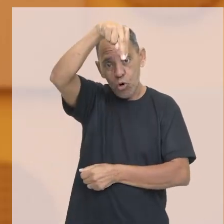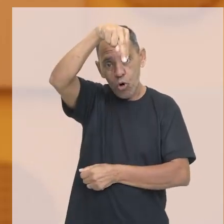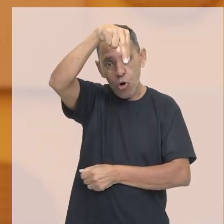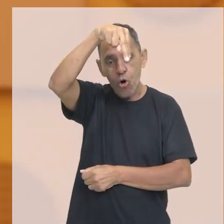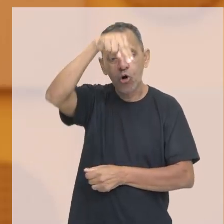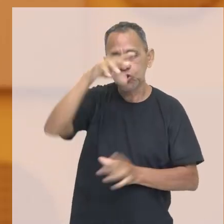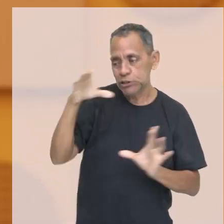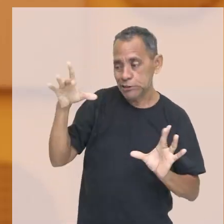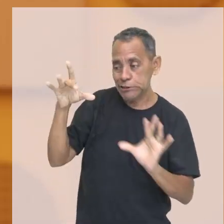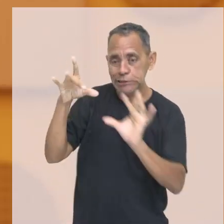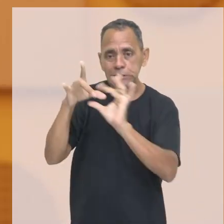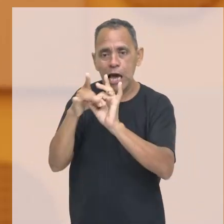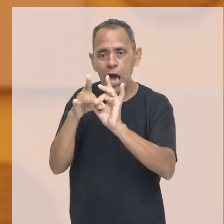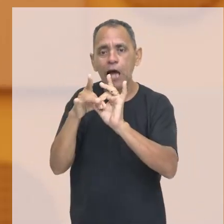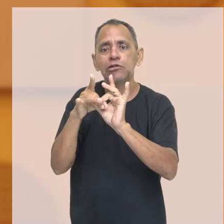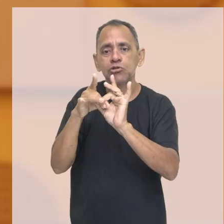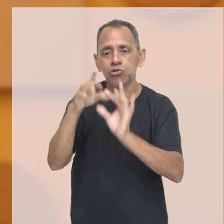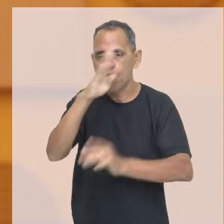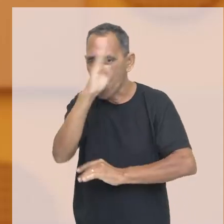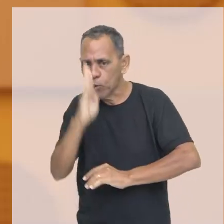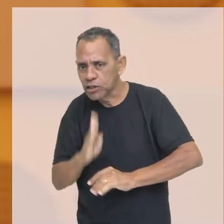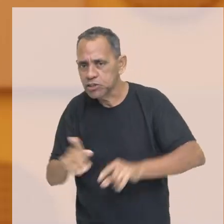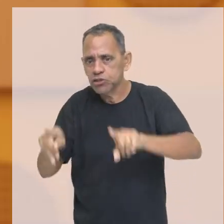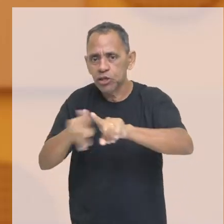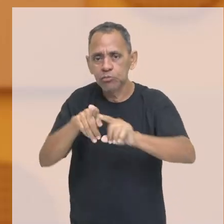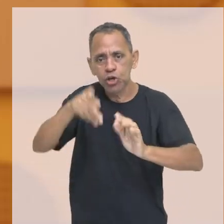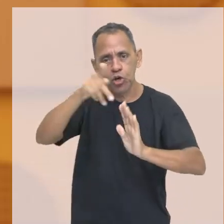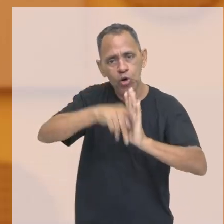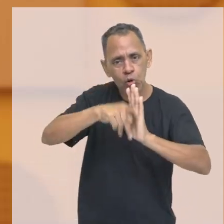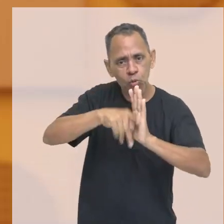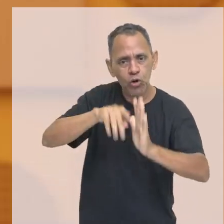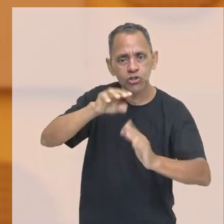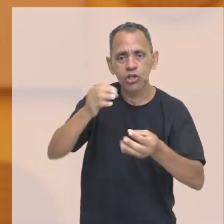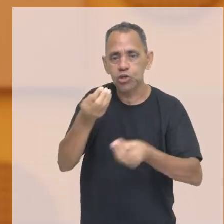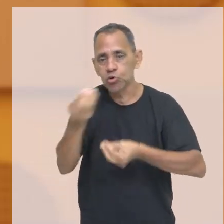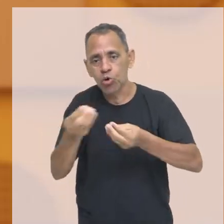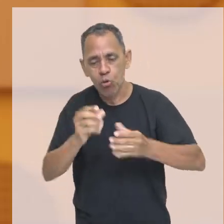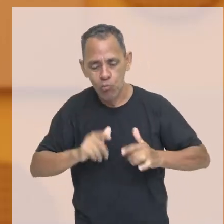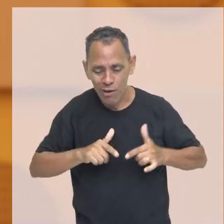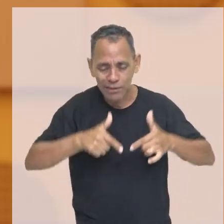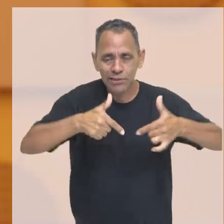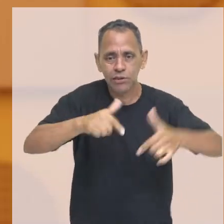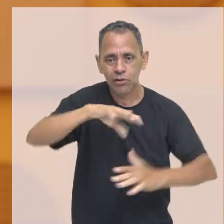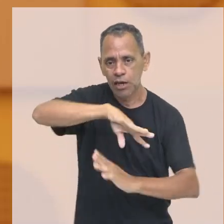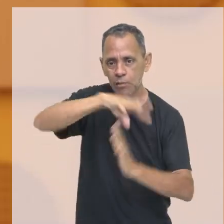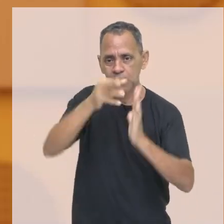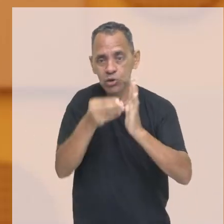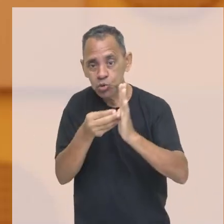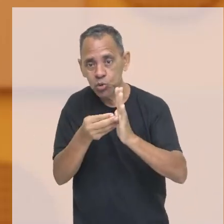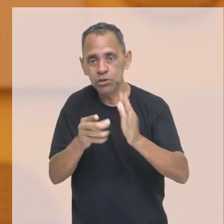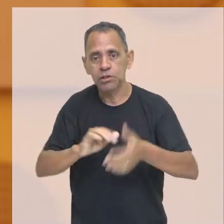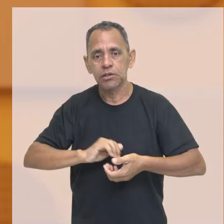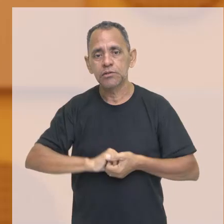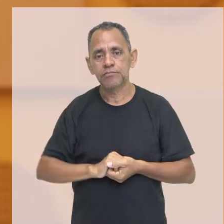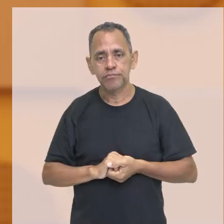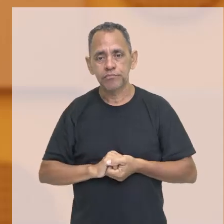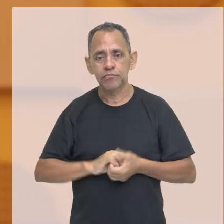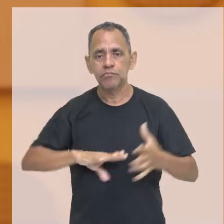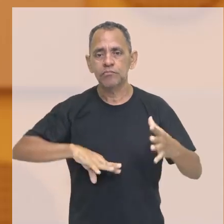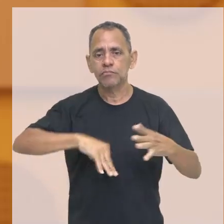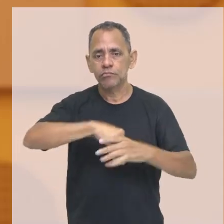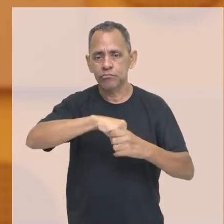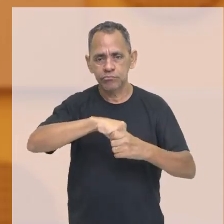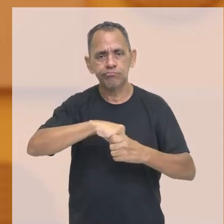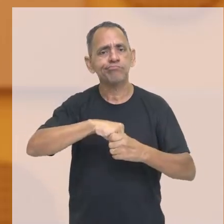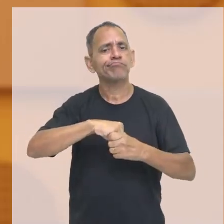nesse momento, por exemplo, que o governo lançou o projeto Operação Amazônia. Essa Operação Amazônia foi justamente esse